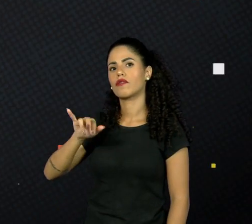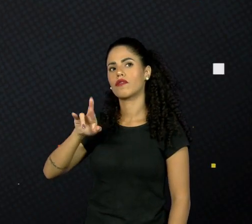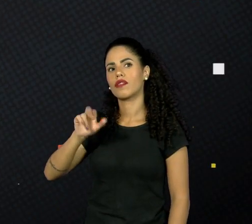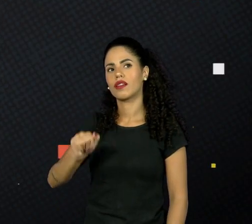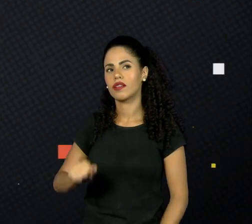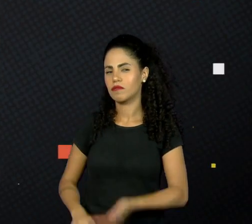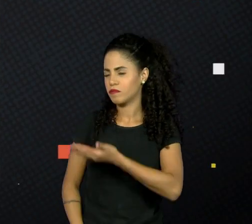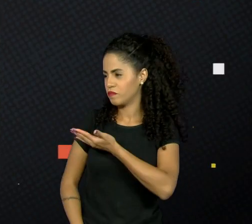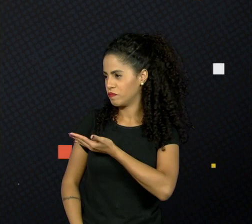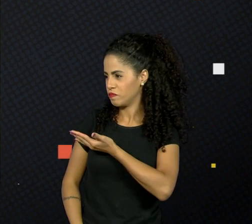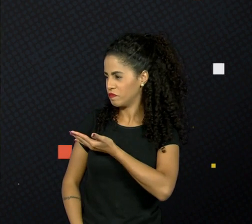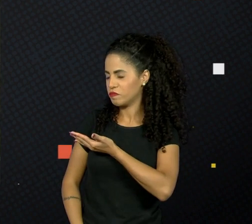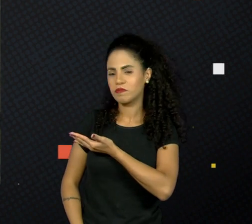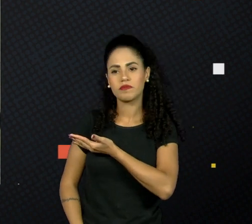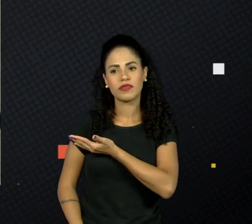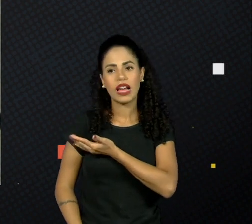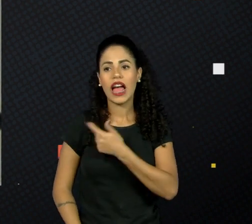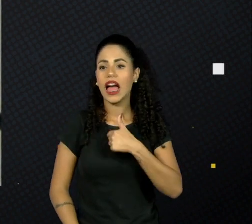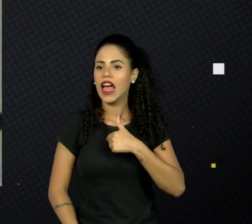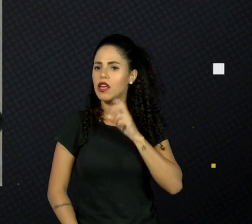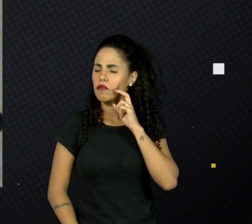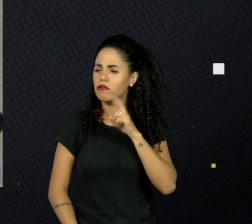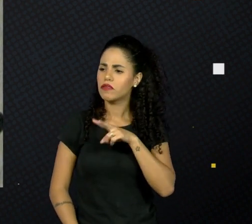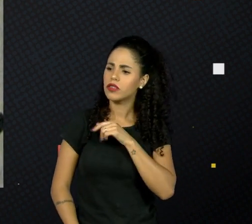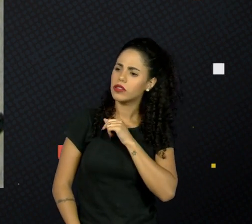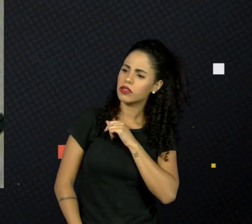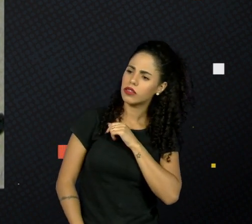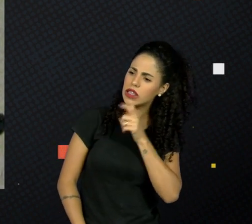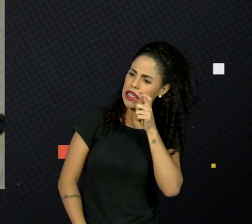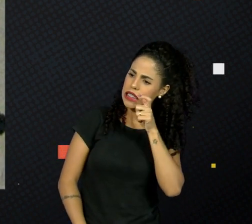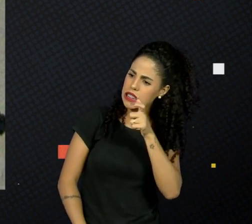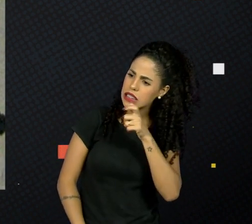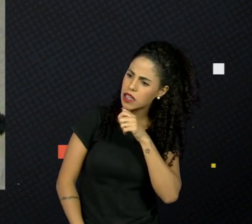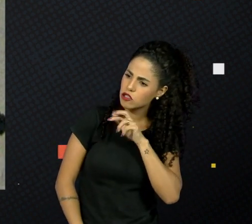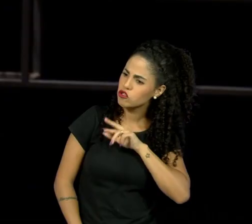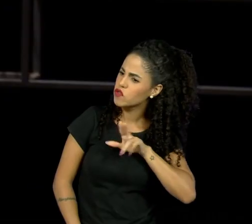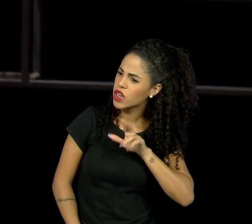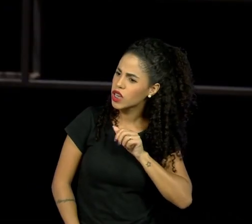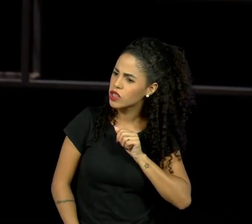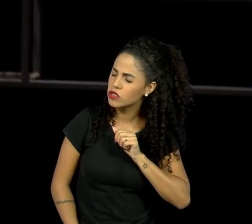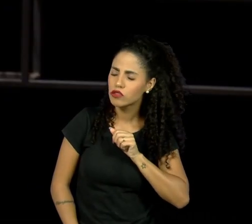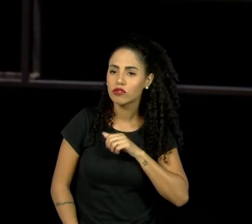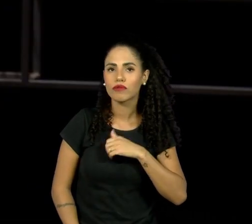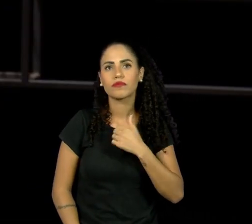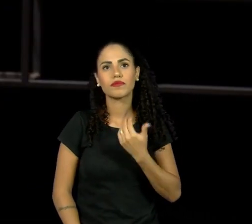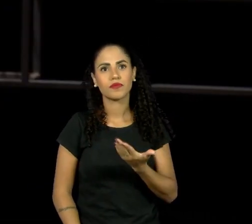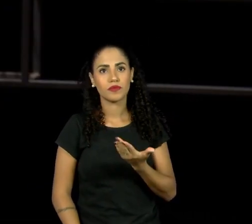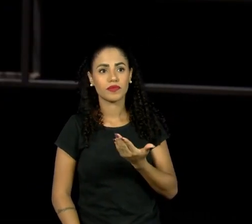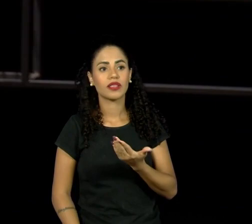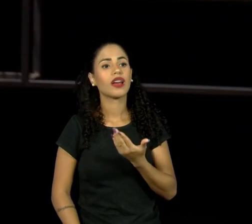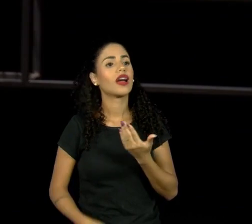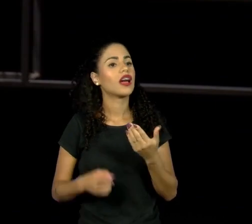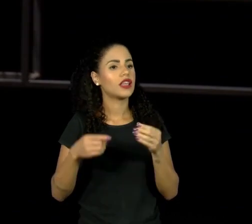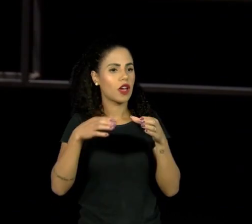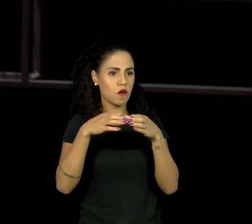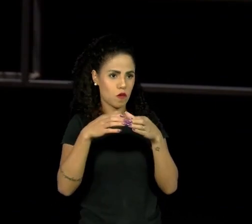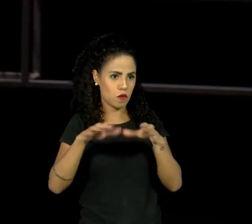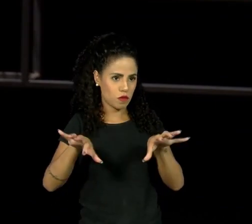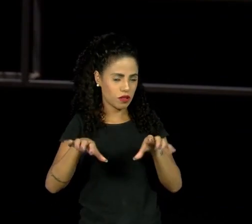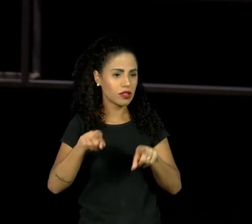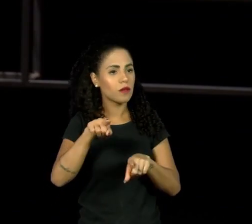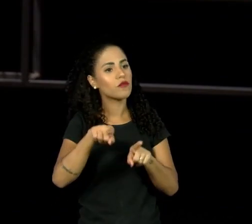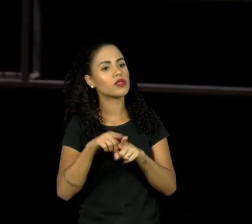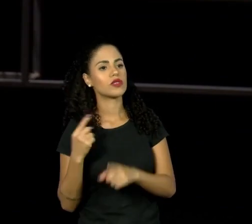Pandeiro. Eu era garota, vi e falei, que instrumento interessante, sabe? E aí, em 78, o grupo se desfez, você parte para a